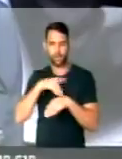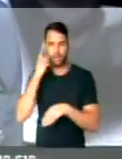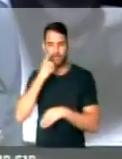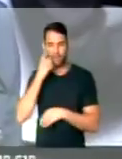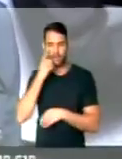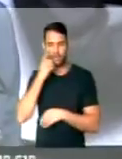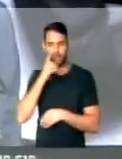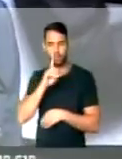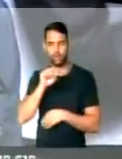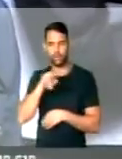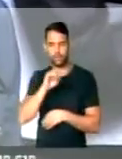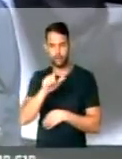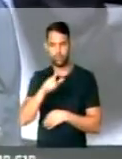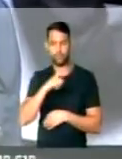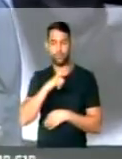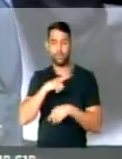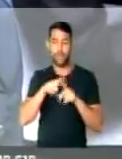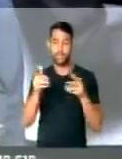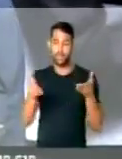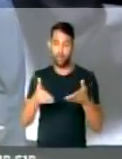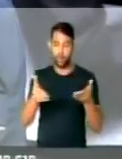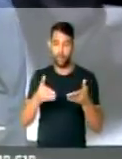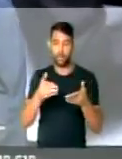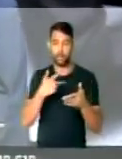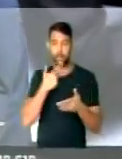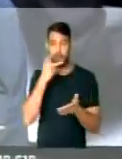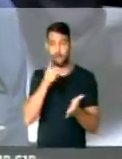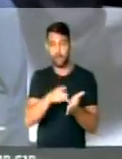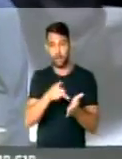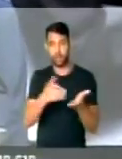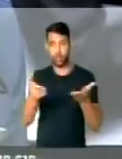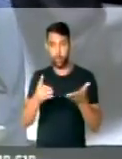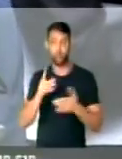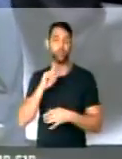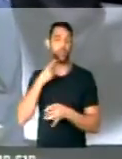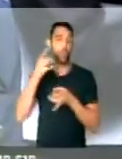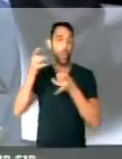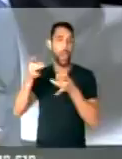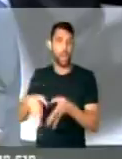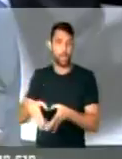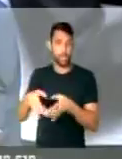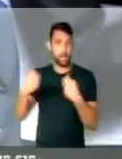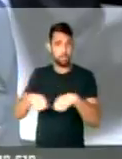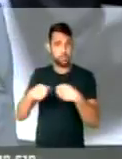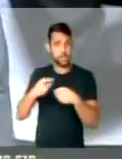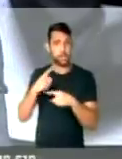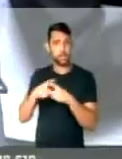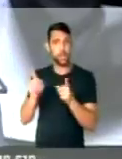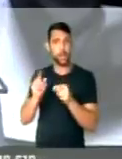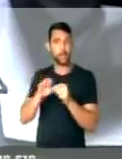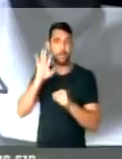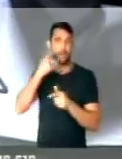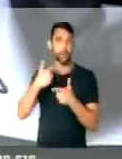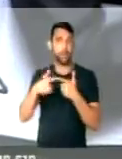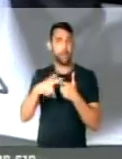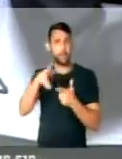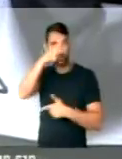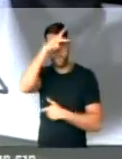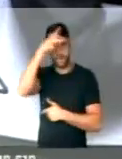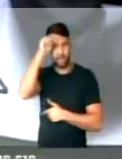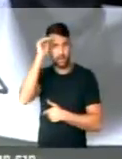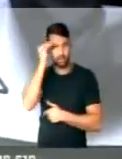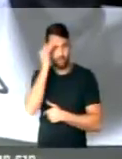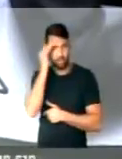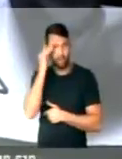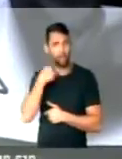deputado Daniel. Agora, na verdade, hoje o lixo, ele precisa ser enfrentado, o problema. Os prefeitos precisam